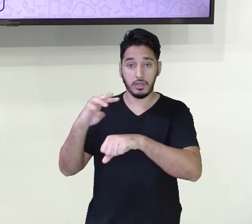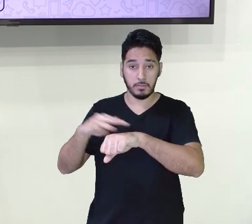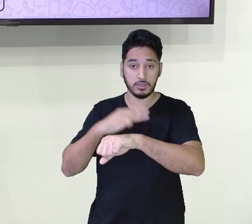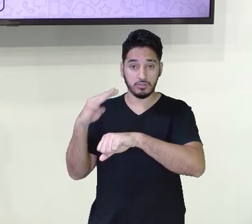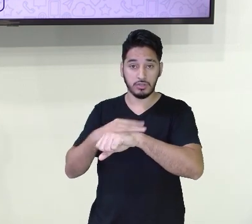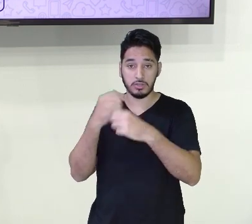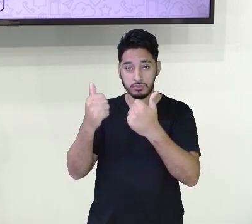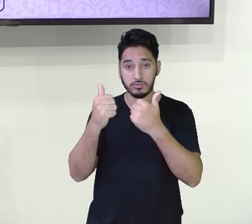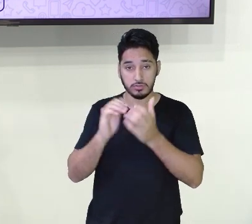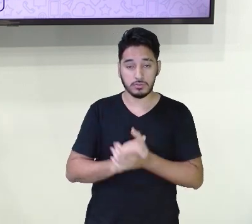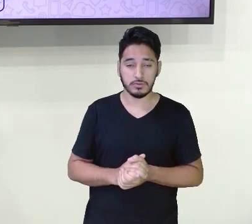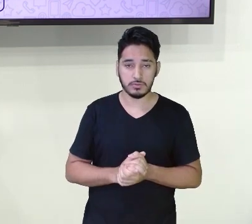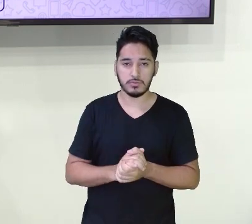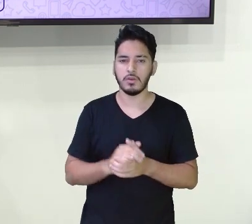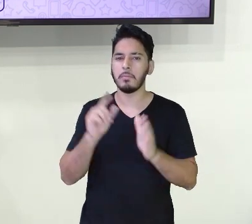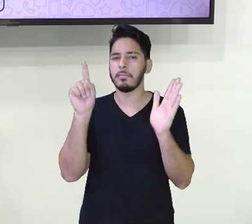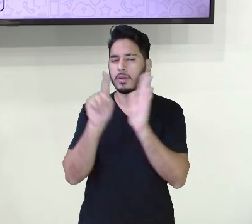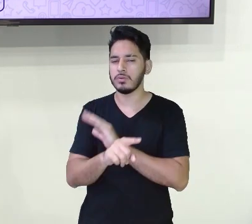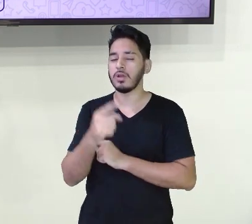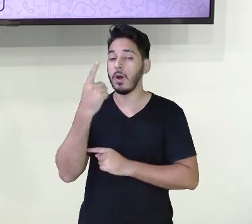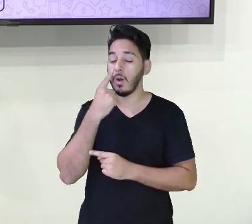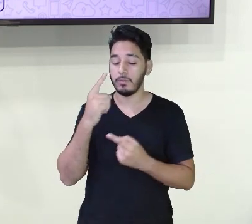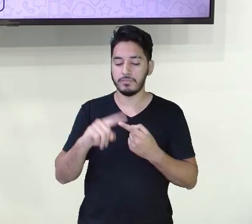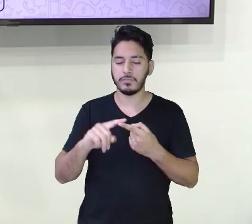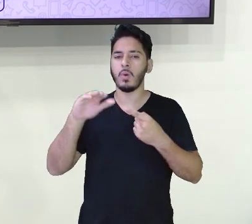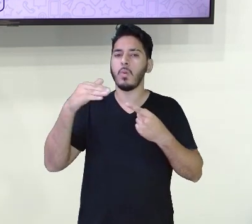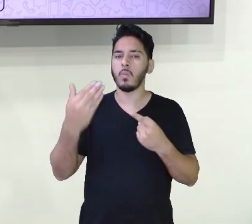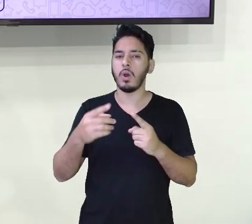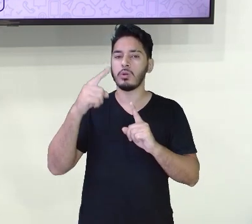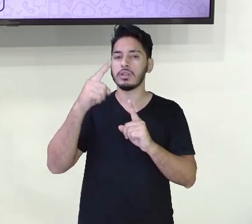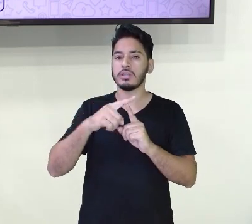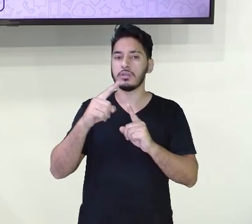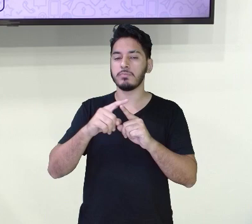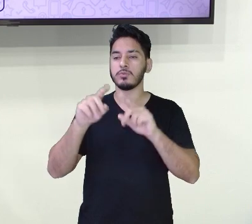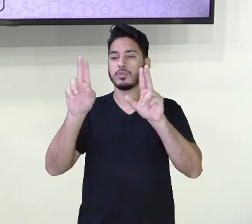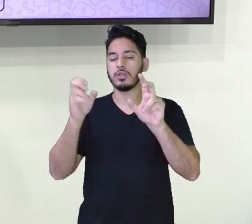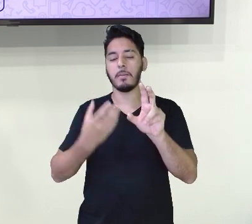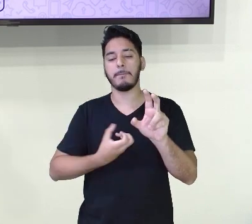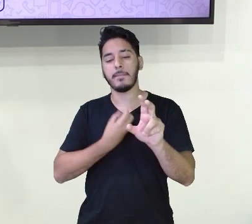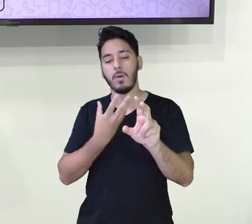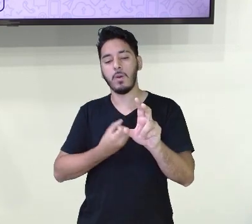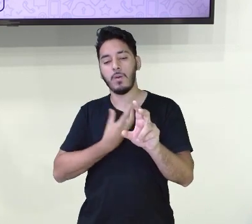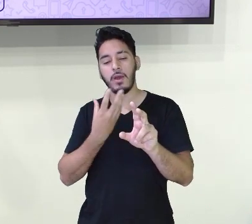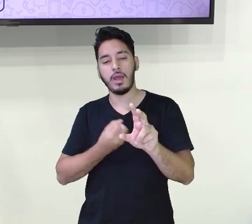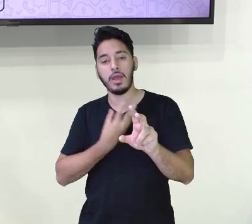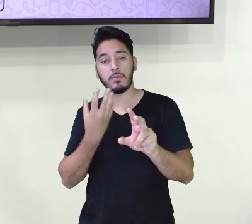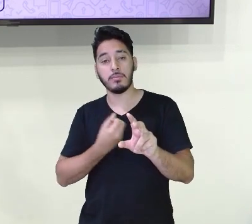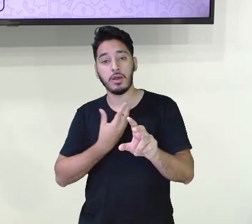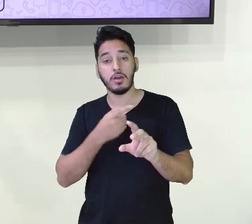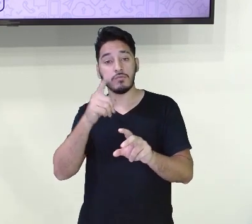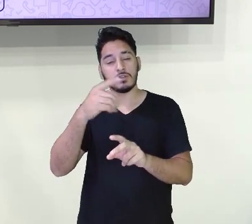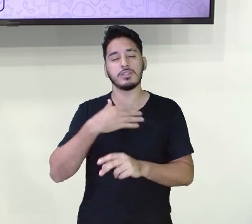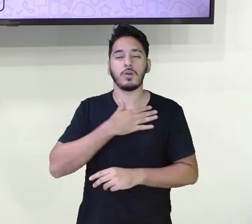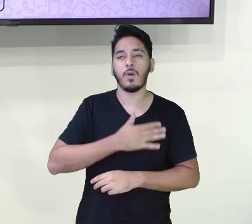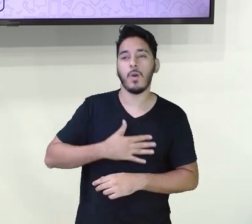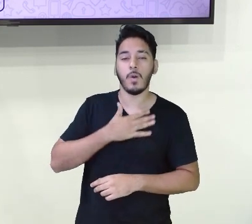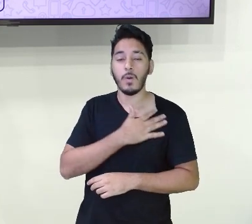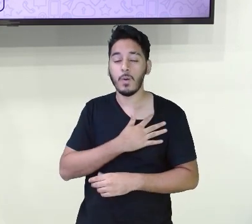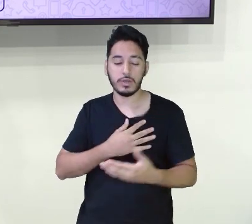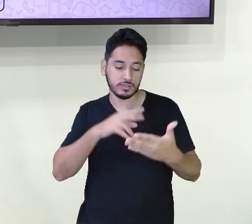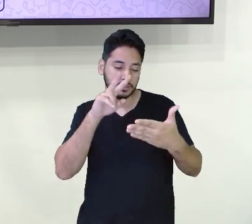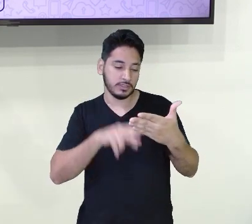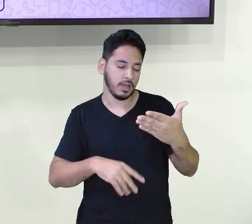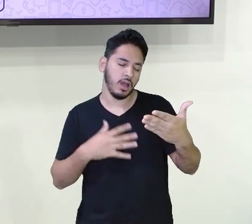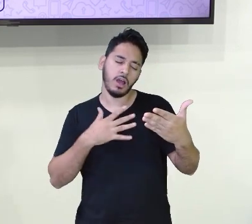suas mensagens. Vou perguntar novamente, tá? Ó, qual tipo de poema, sobre qual assunto que você gosta de